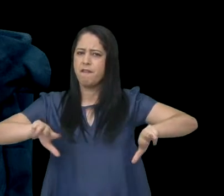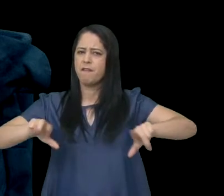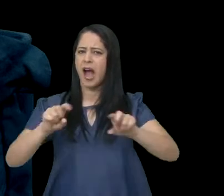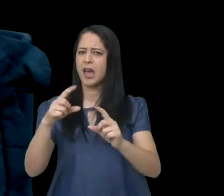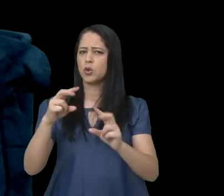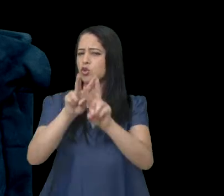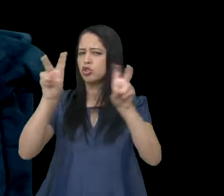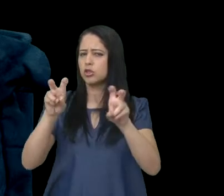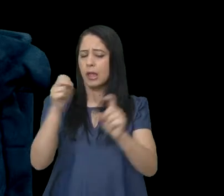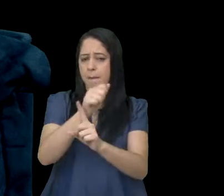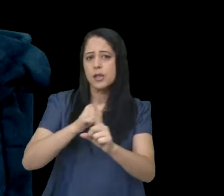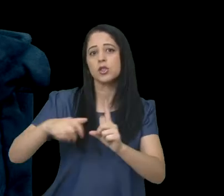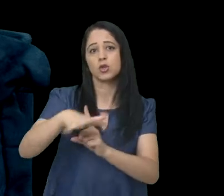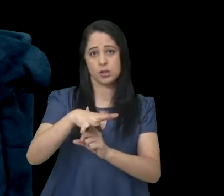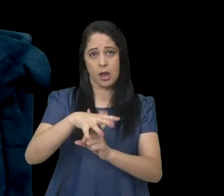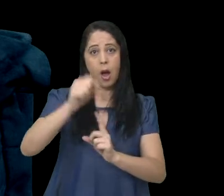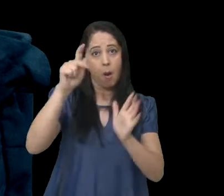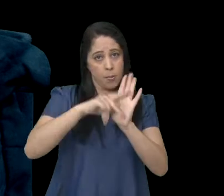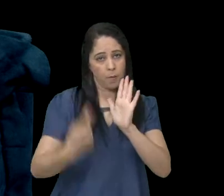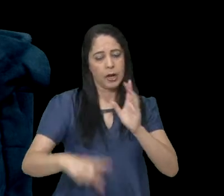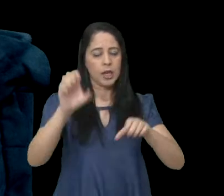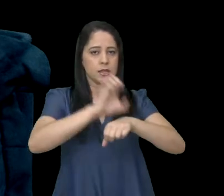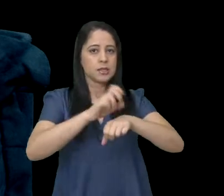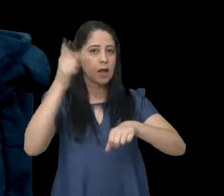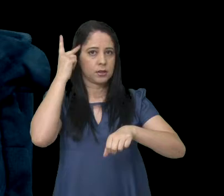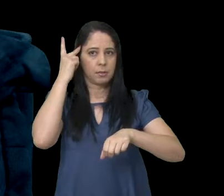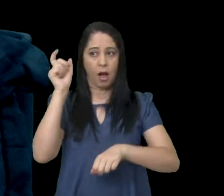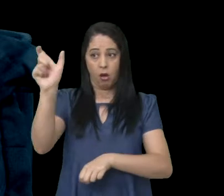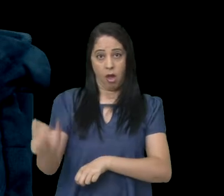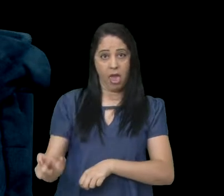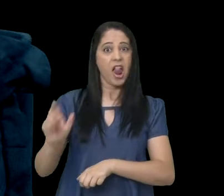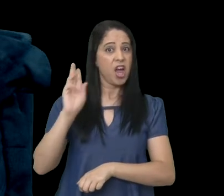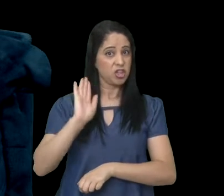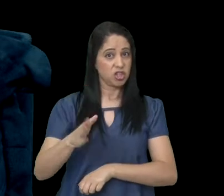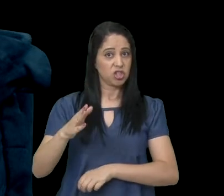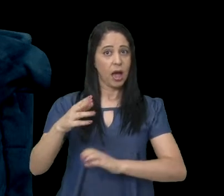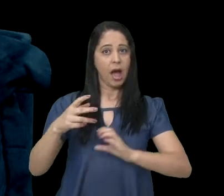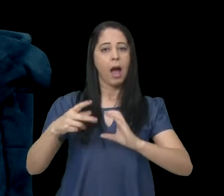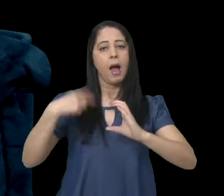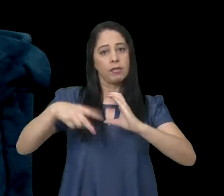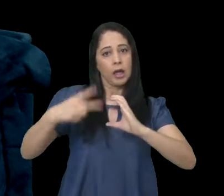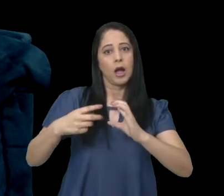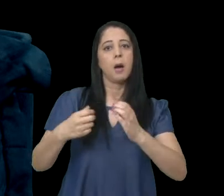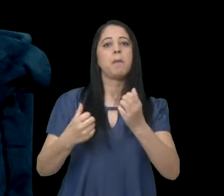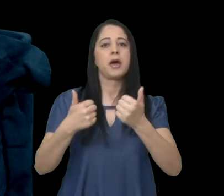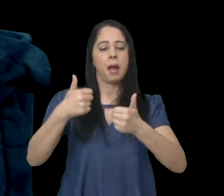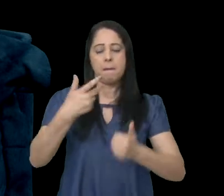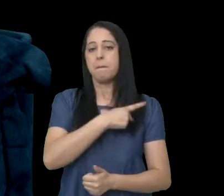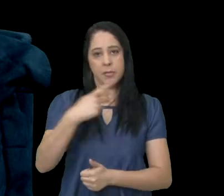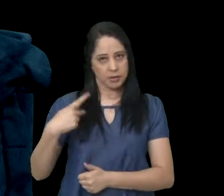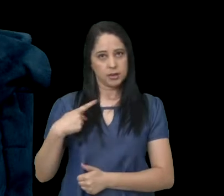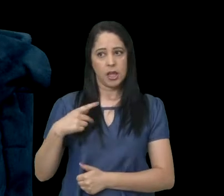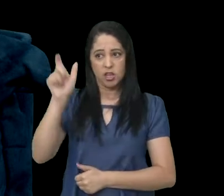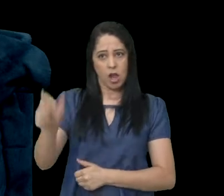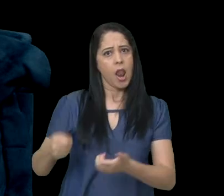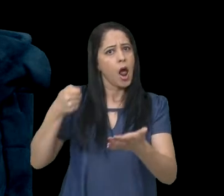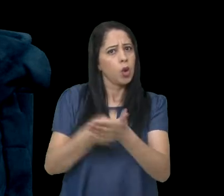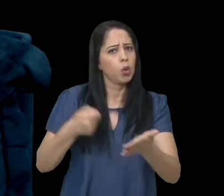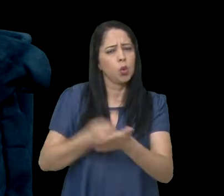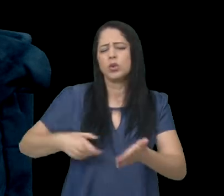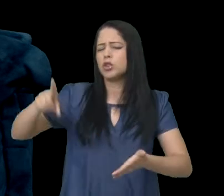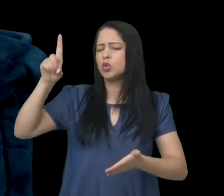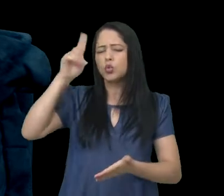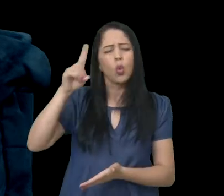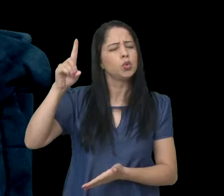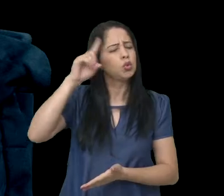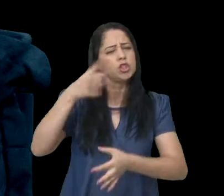no estado de São Paulo. Foi segunda presidente mulher da Câmara e luta todos os dias pela justiça que acredita. Uma missão que